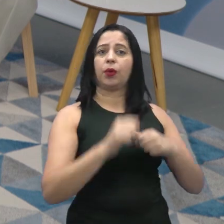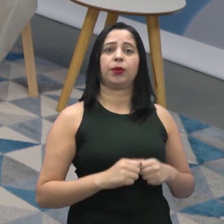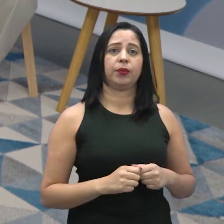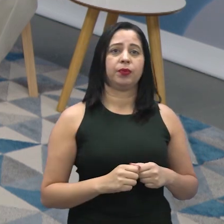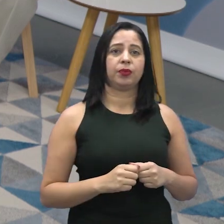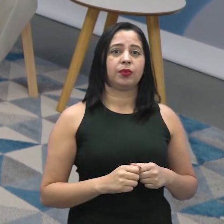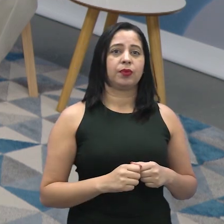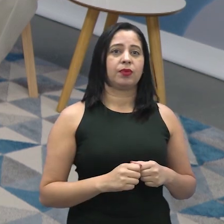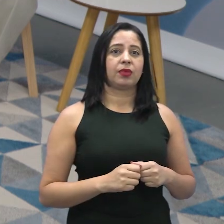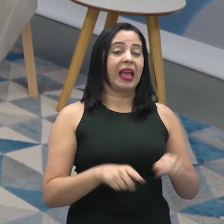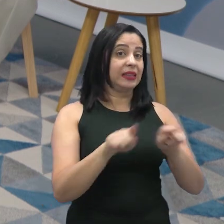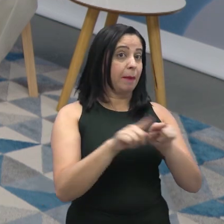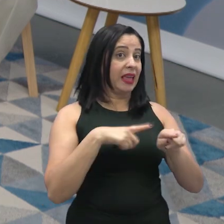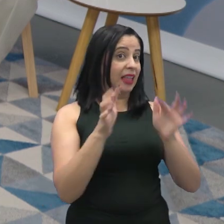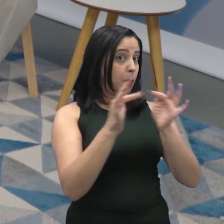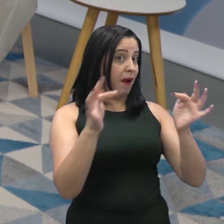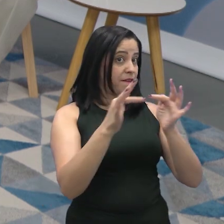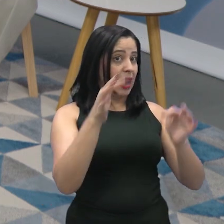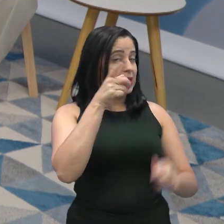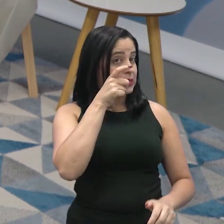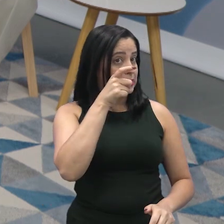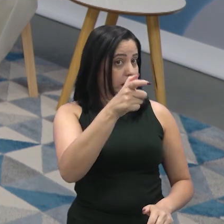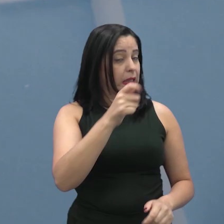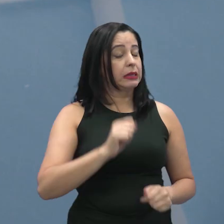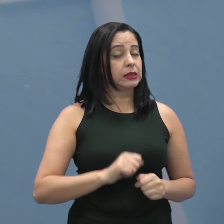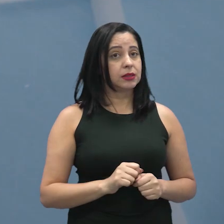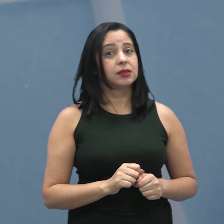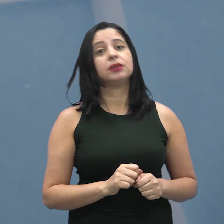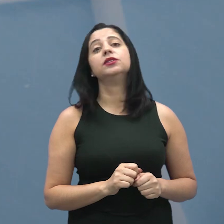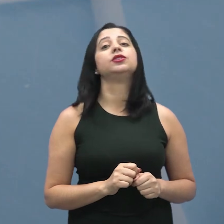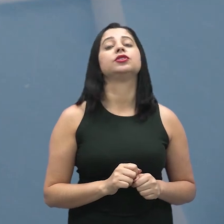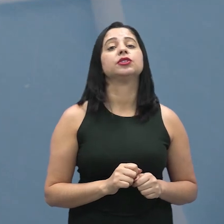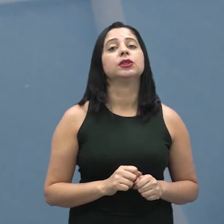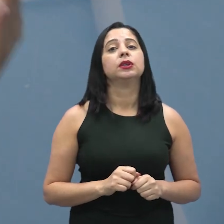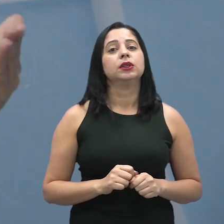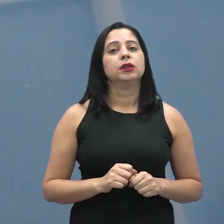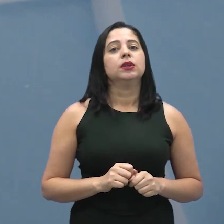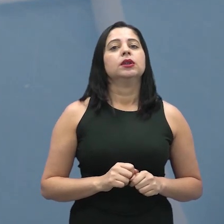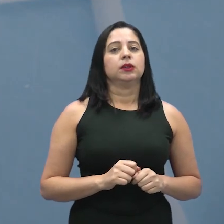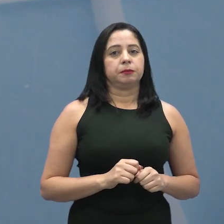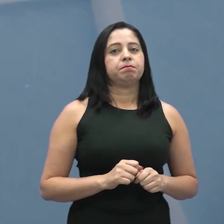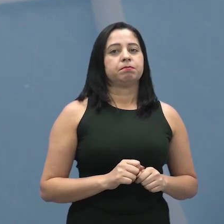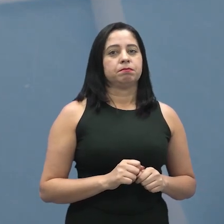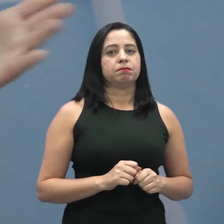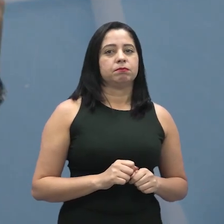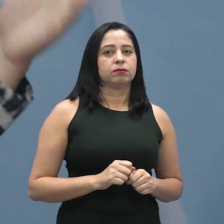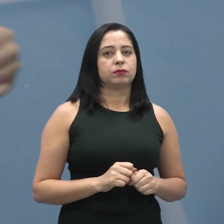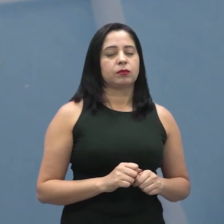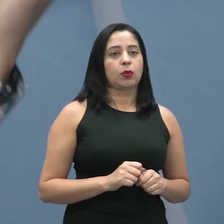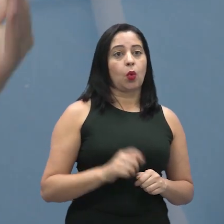queria finalizar com uma frase que chamou bastante atenção, né? Que foi falado por um